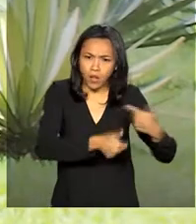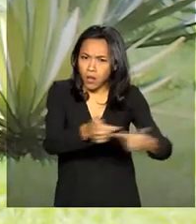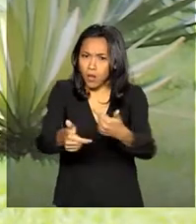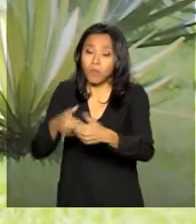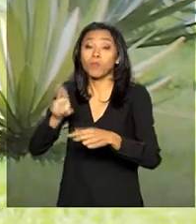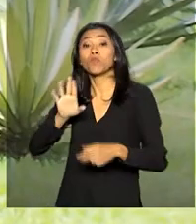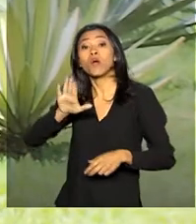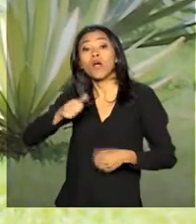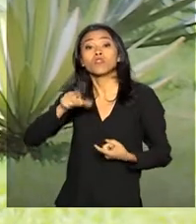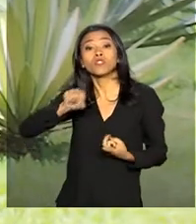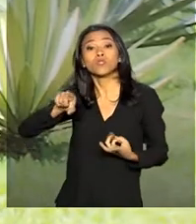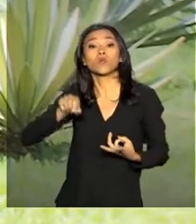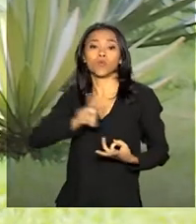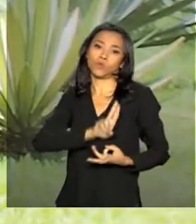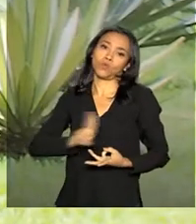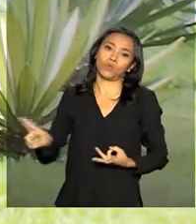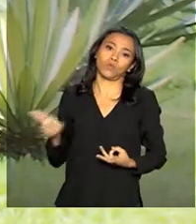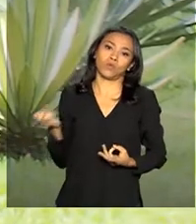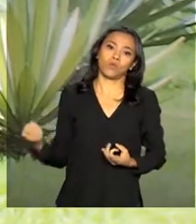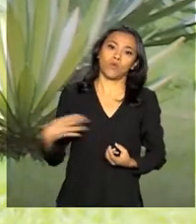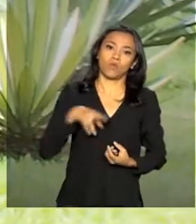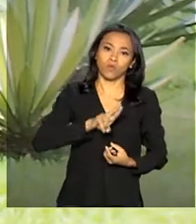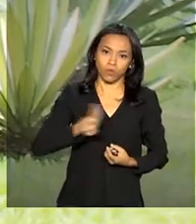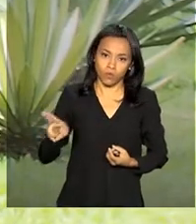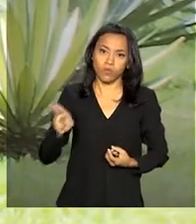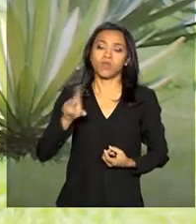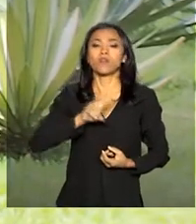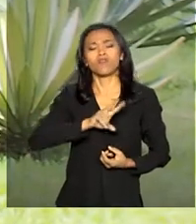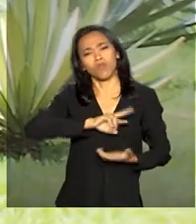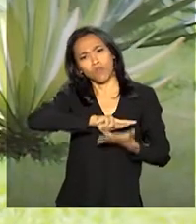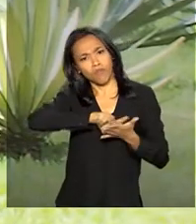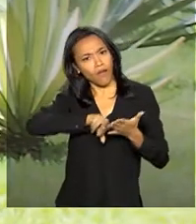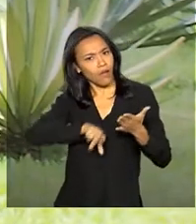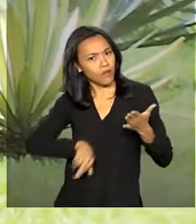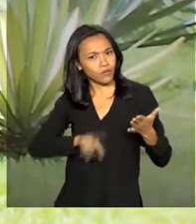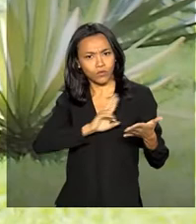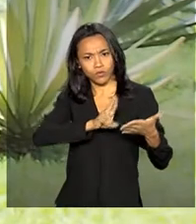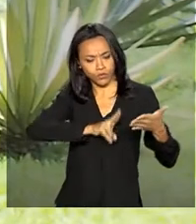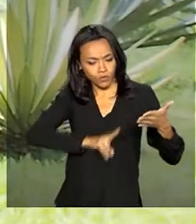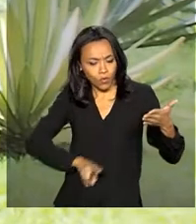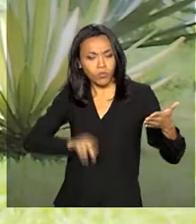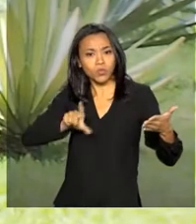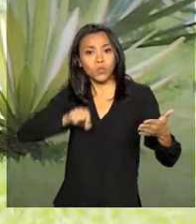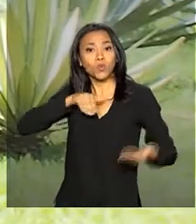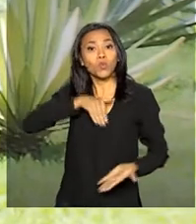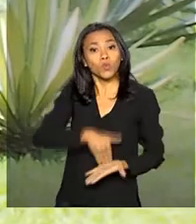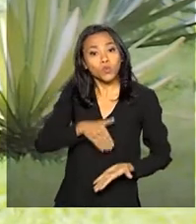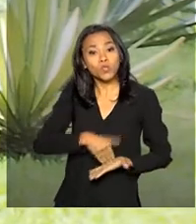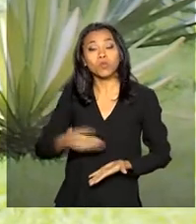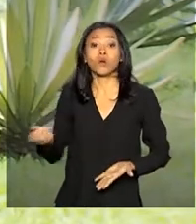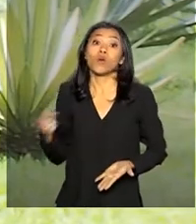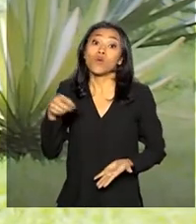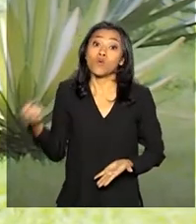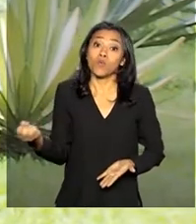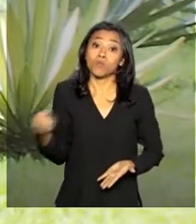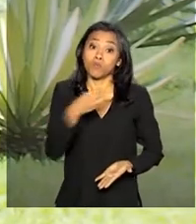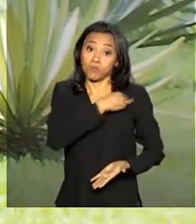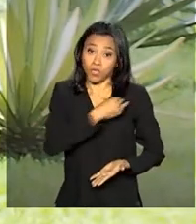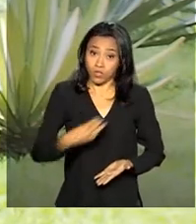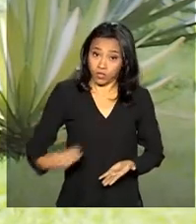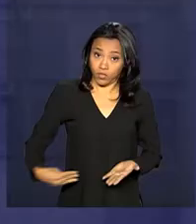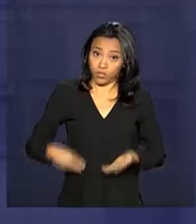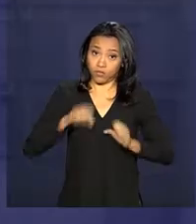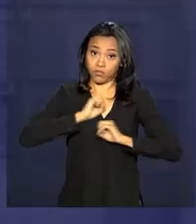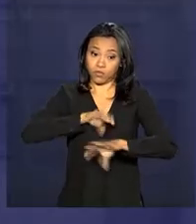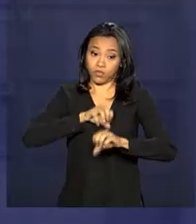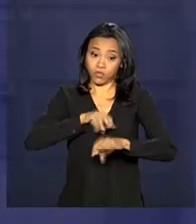que devem assumir os ministérios a partir de janeiro do ano que vem foram vários nomes que foram anunciados o último nome foi o do novo ministro da educação ele